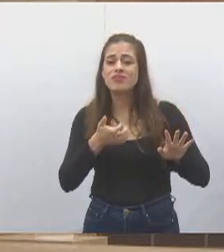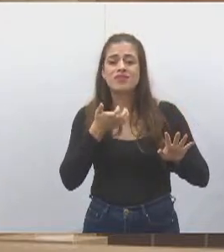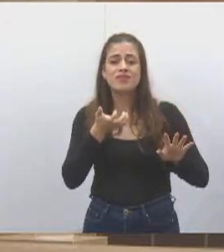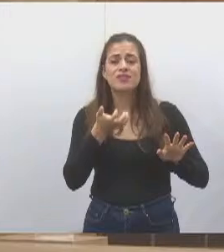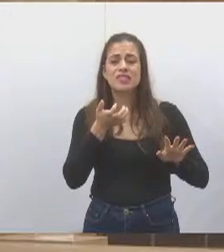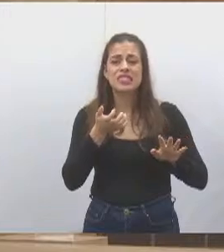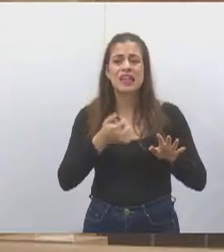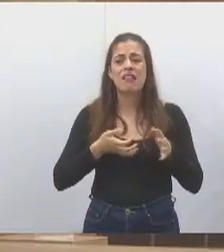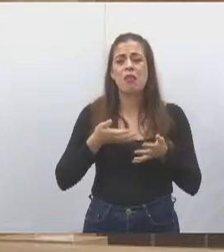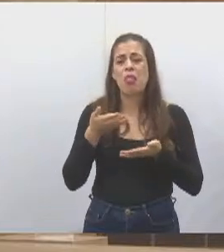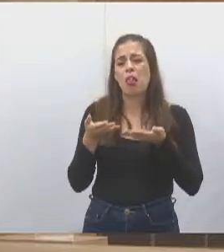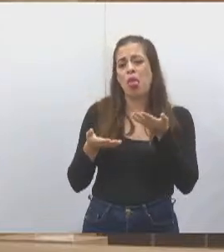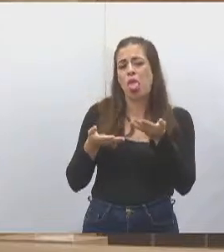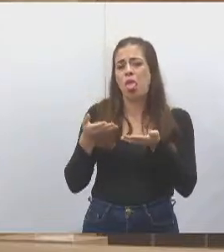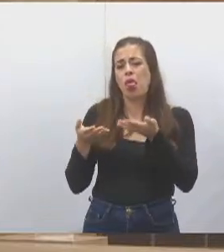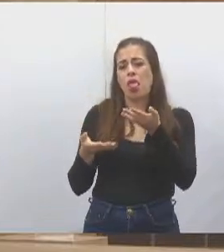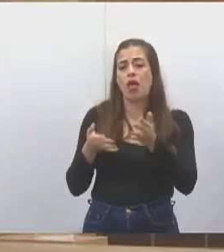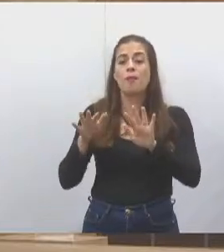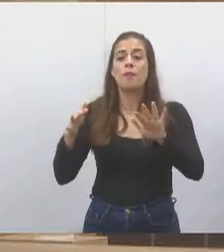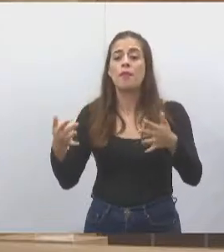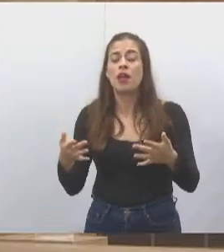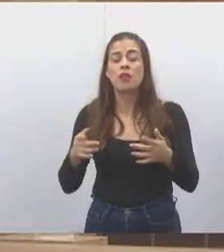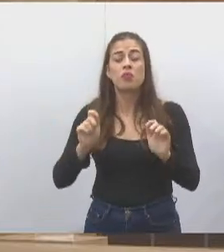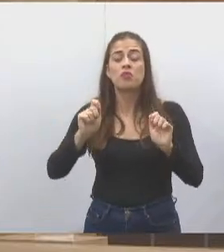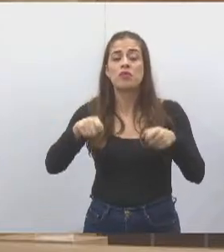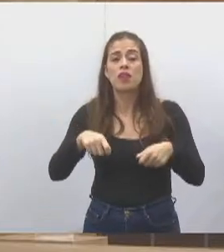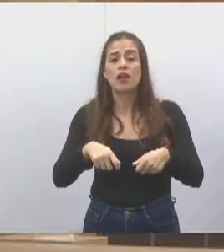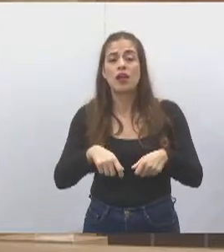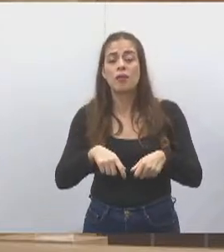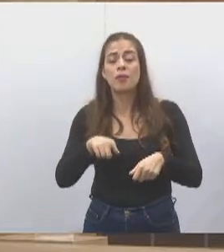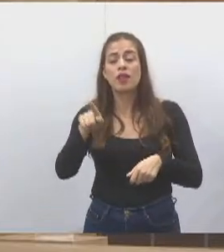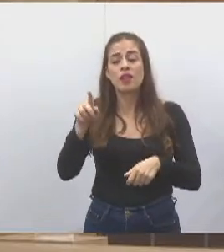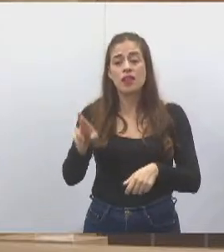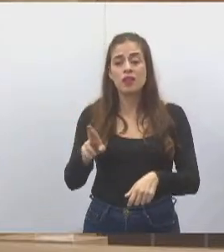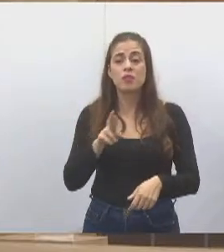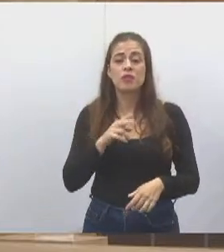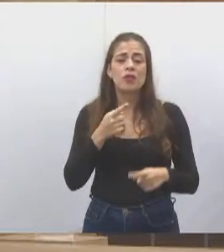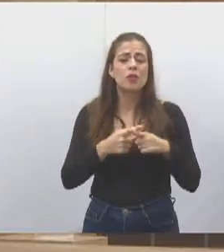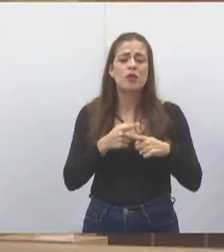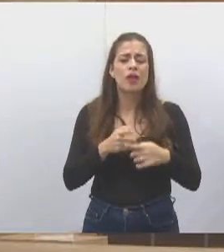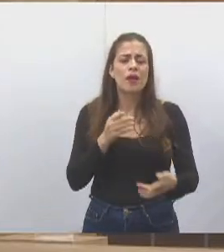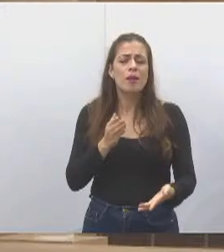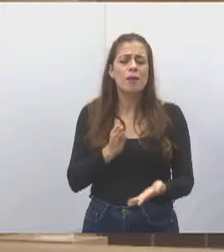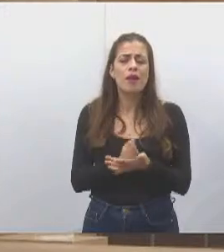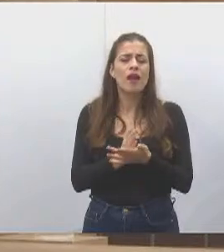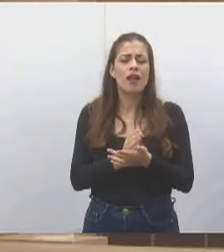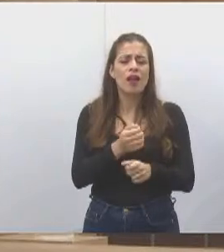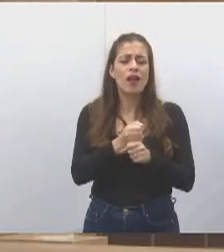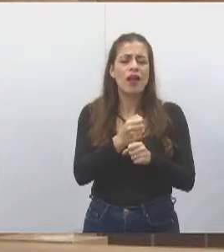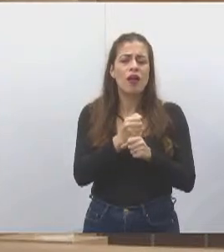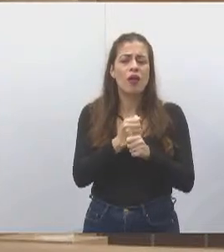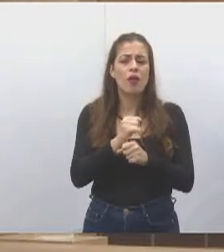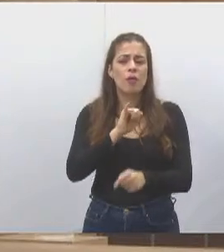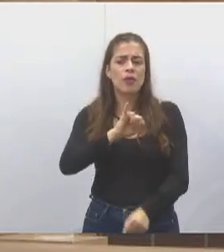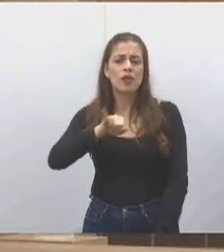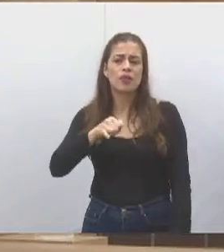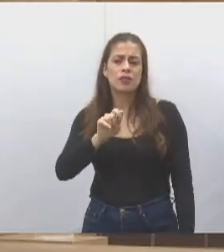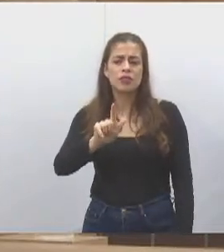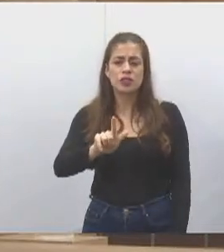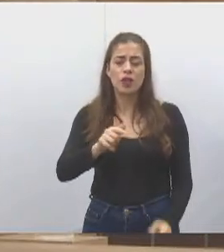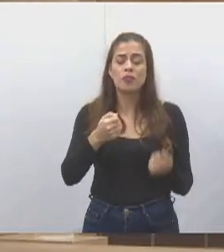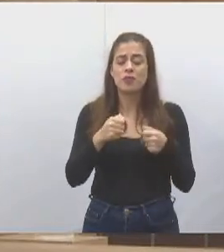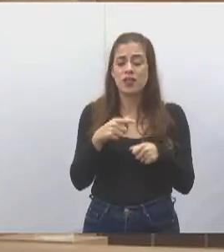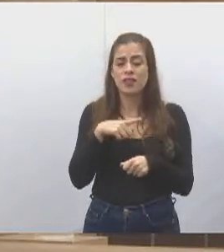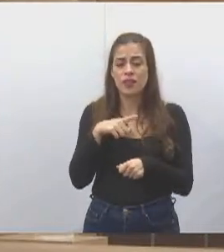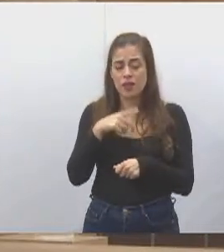ficar enrolando ninguém. É que não dá para o Guilherme responder... por exemplo, por que está parada a obra lá no IJAL? Teria que ter alguém do